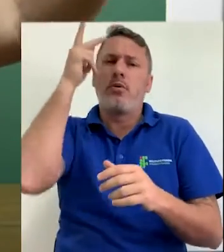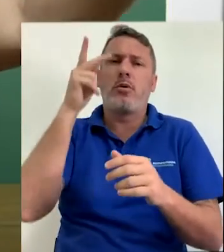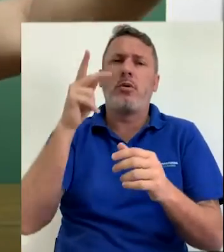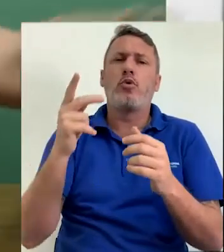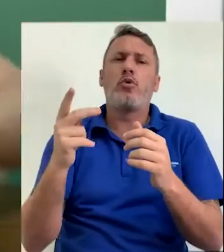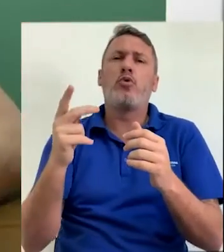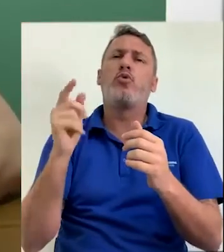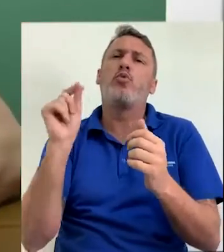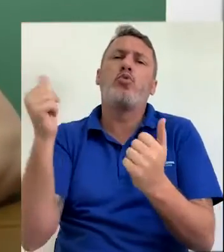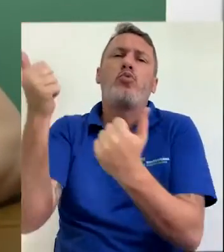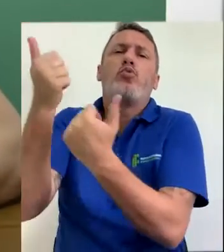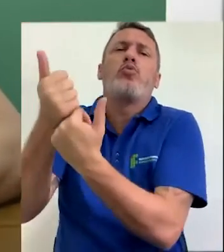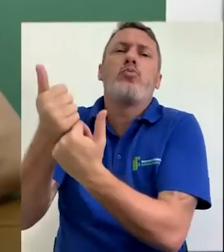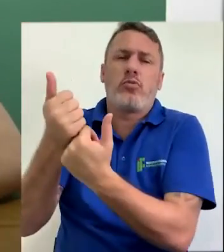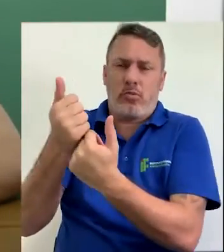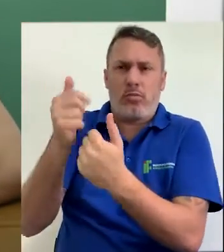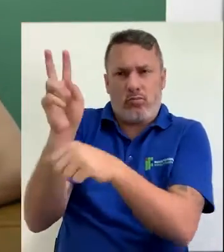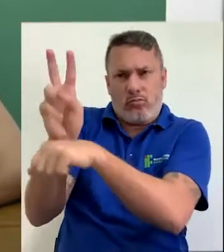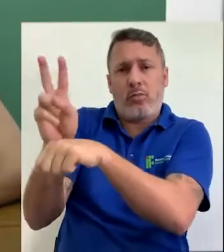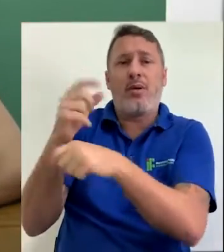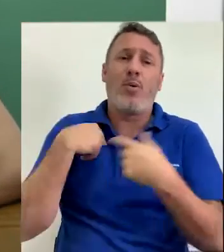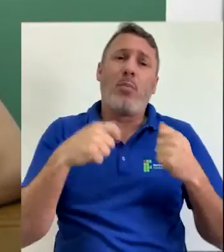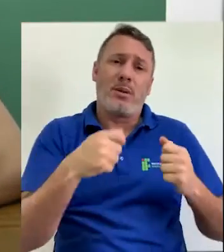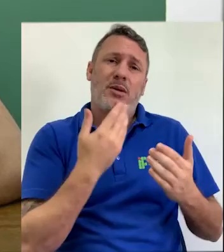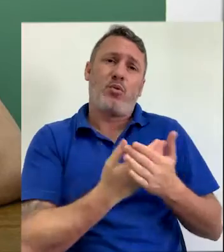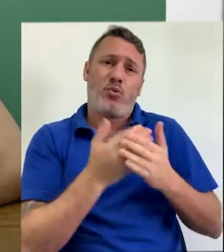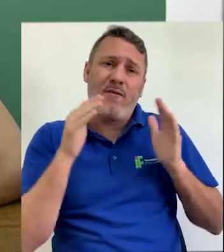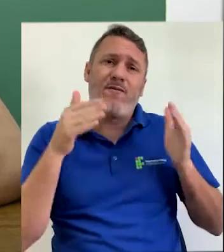olhar ele ou ela enquanto eu estou aqui estudando?